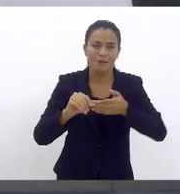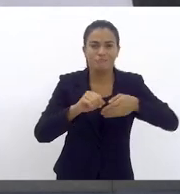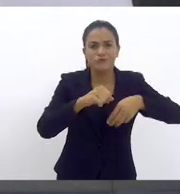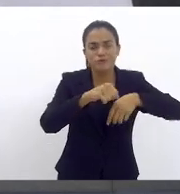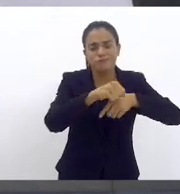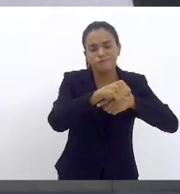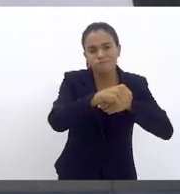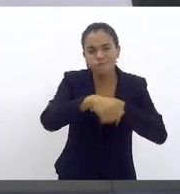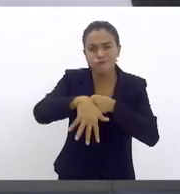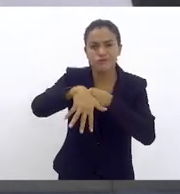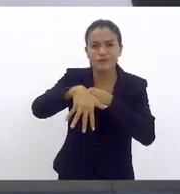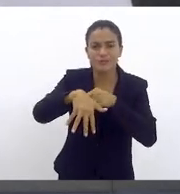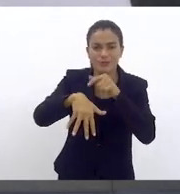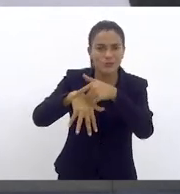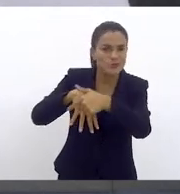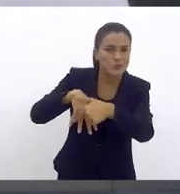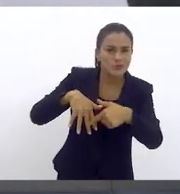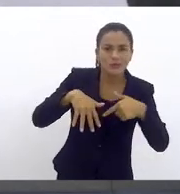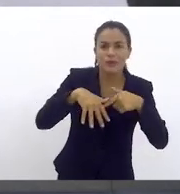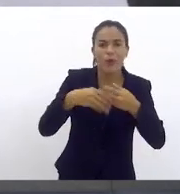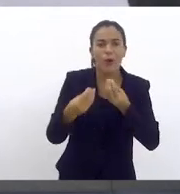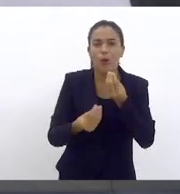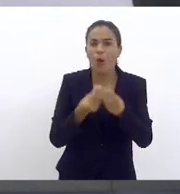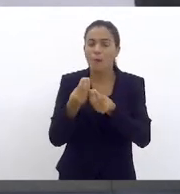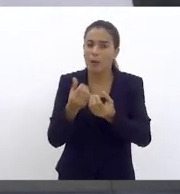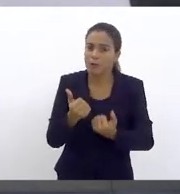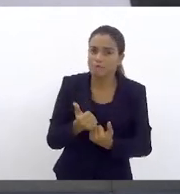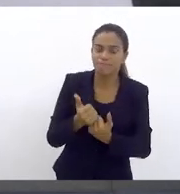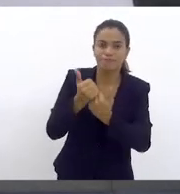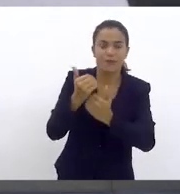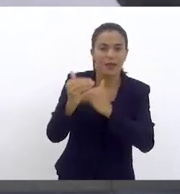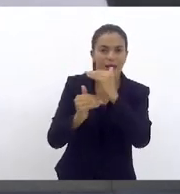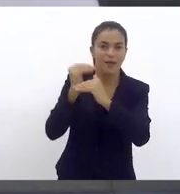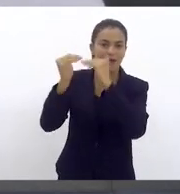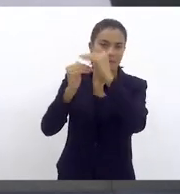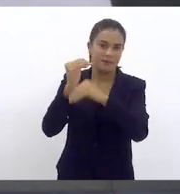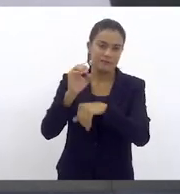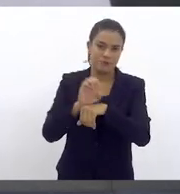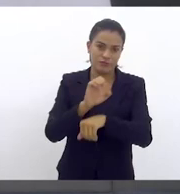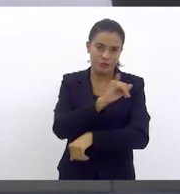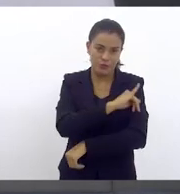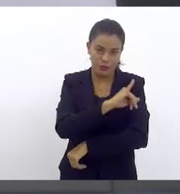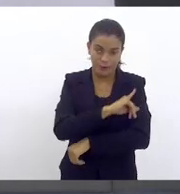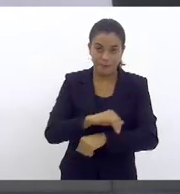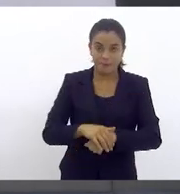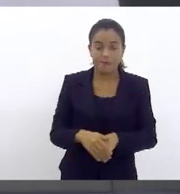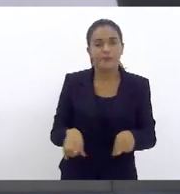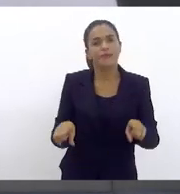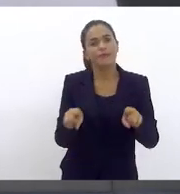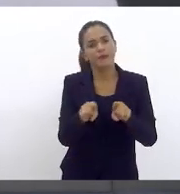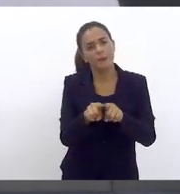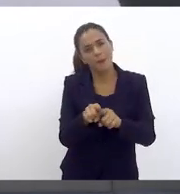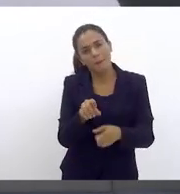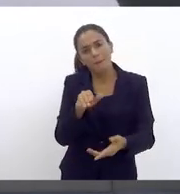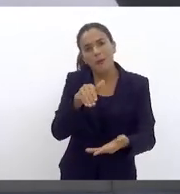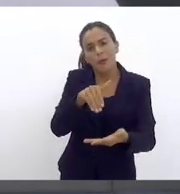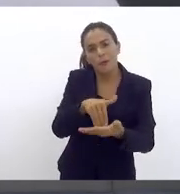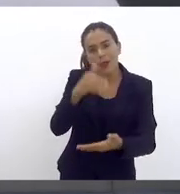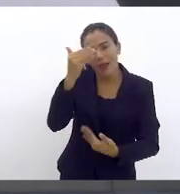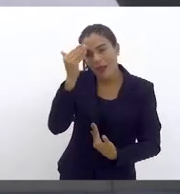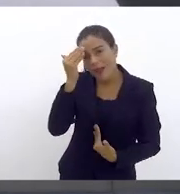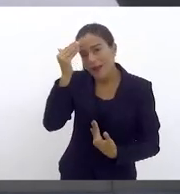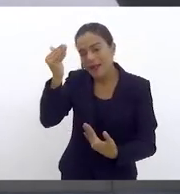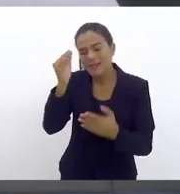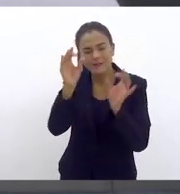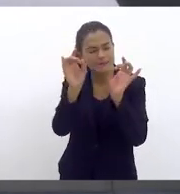de que forma que ela pode alavancar o estado do Rio de Janeiro e fazer também por último um agradecimento